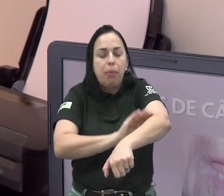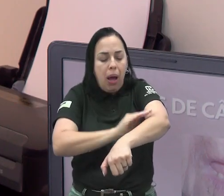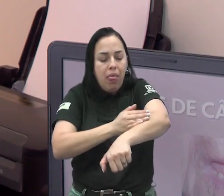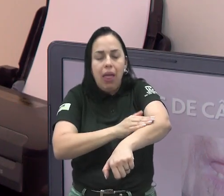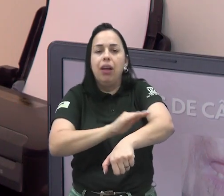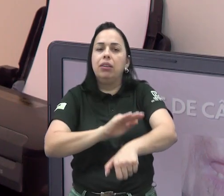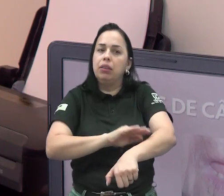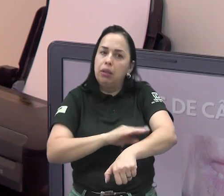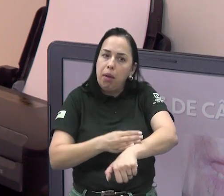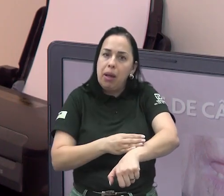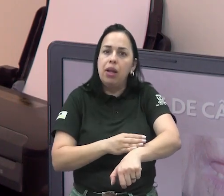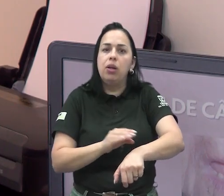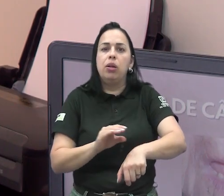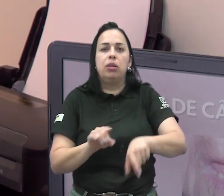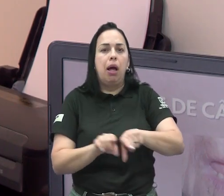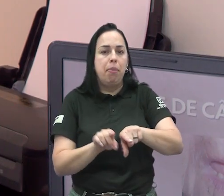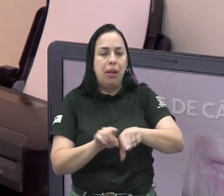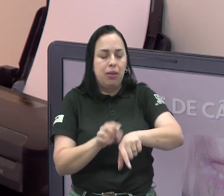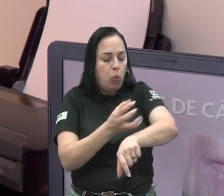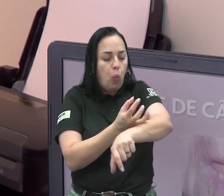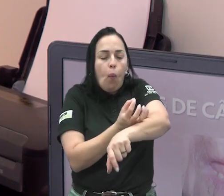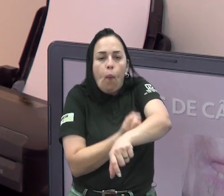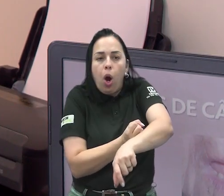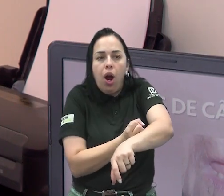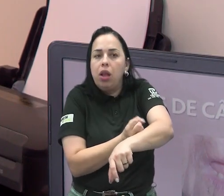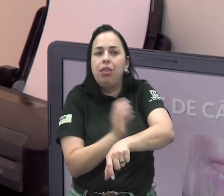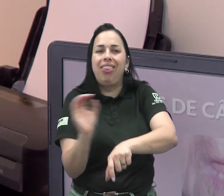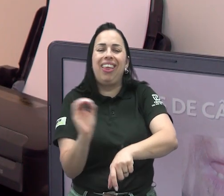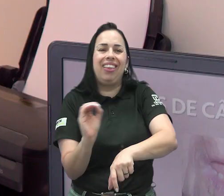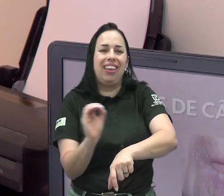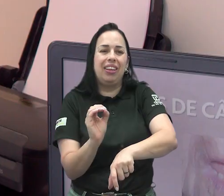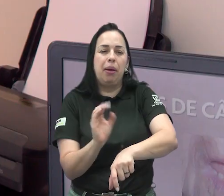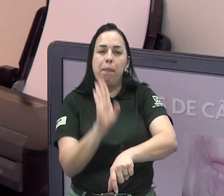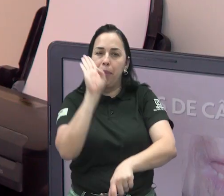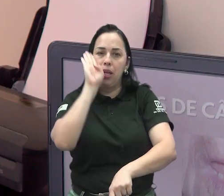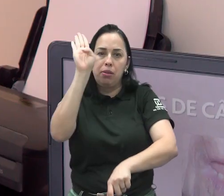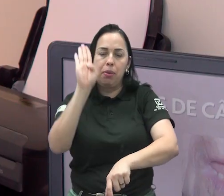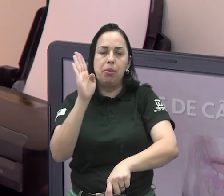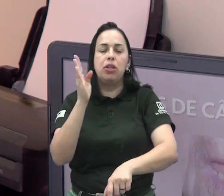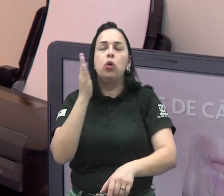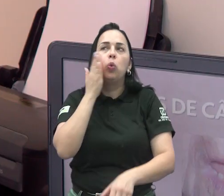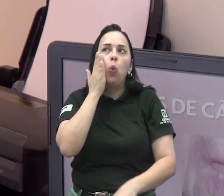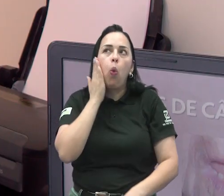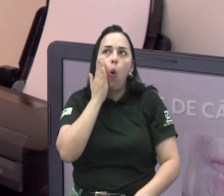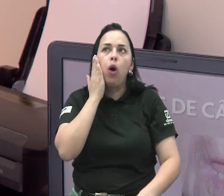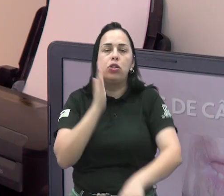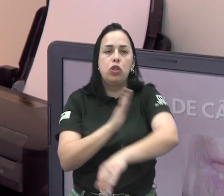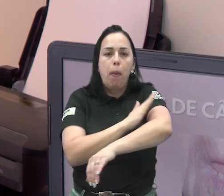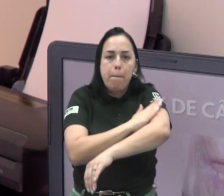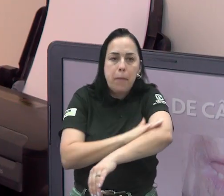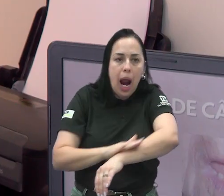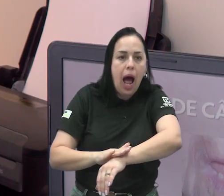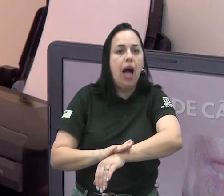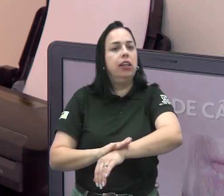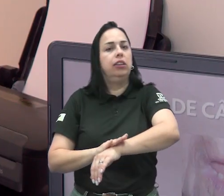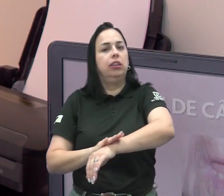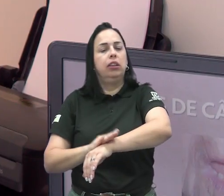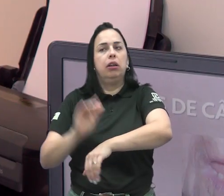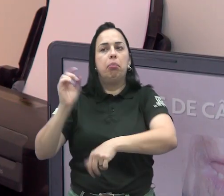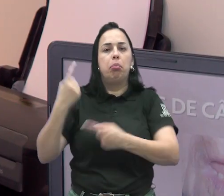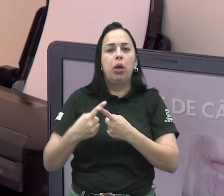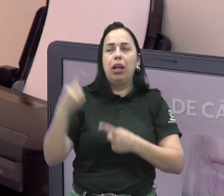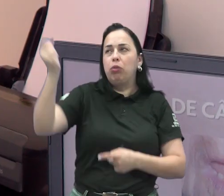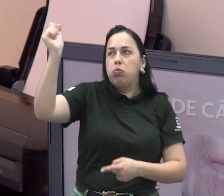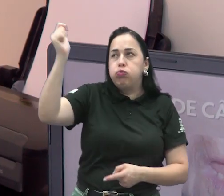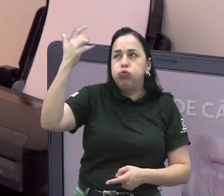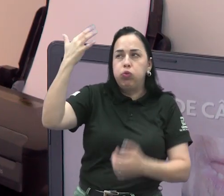lesões com relevo, ou até mesmo úlceras que não cicatrizam em regiões principalmente do rosto, dos braços, regiões que